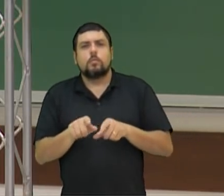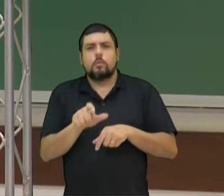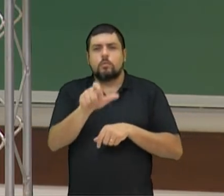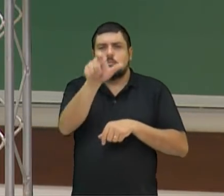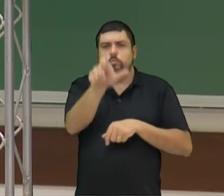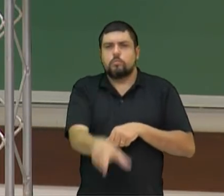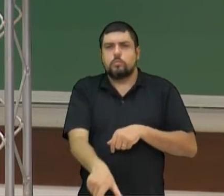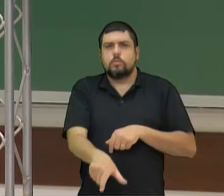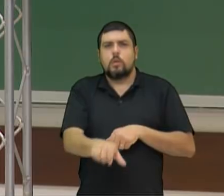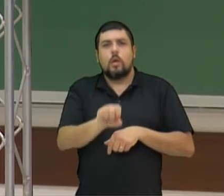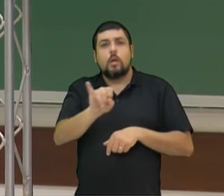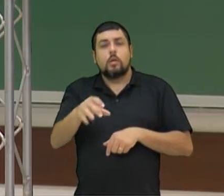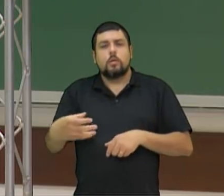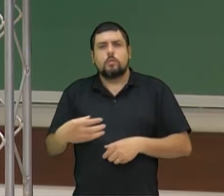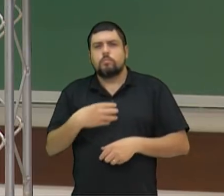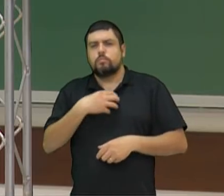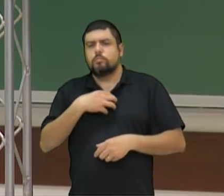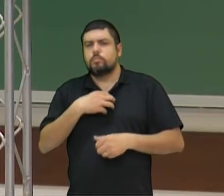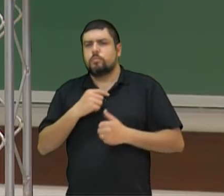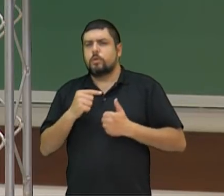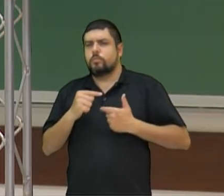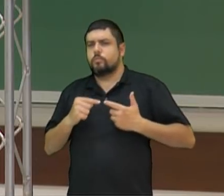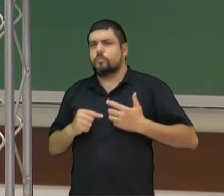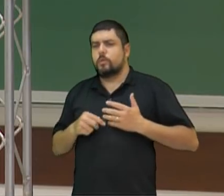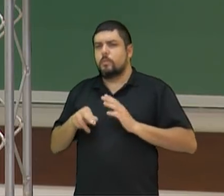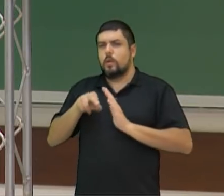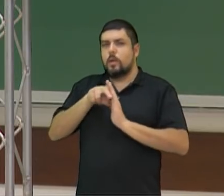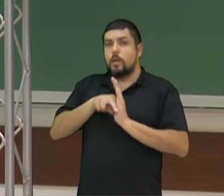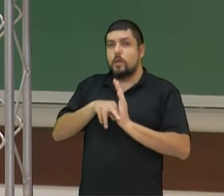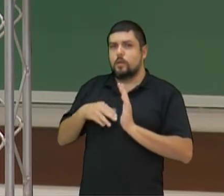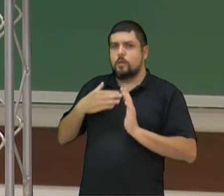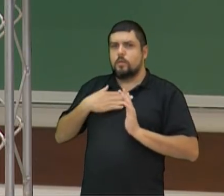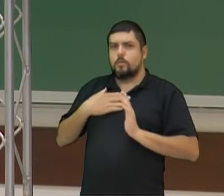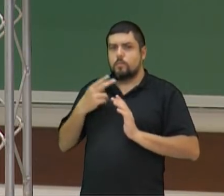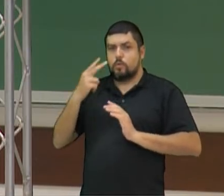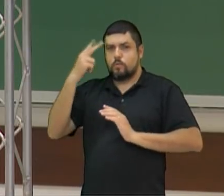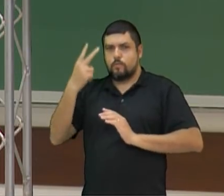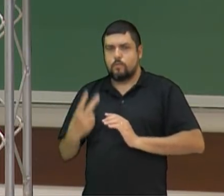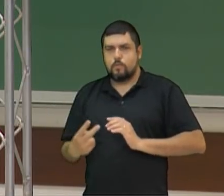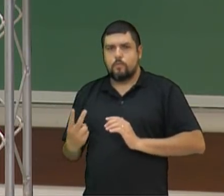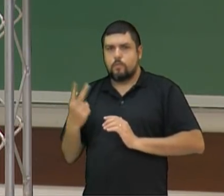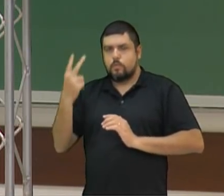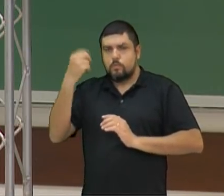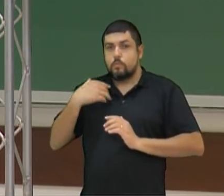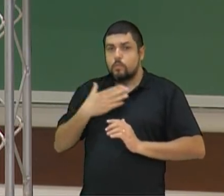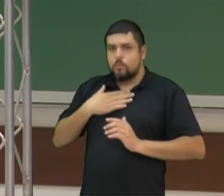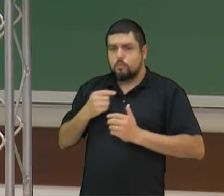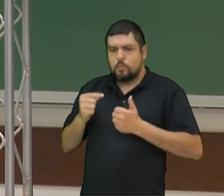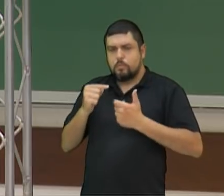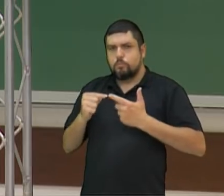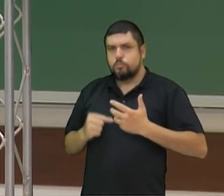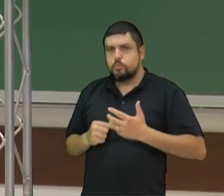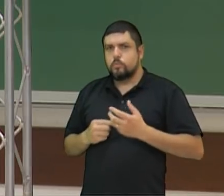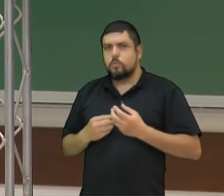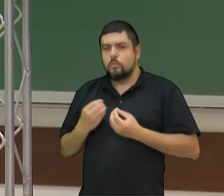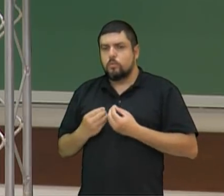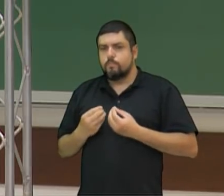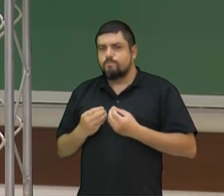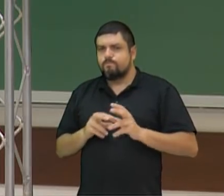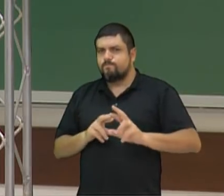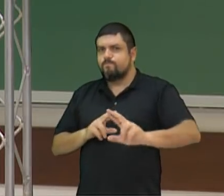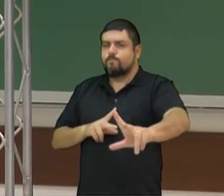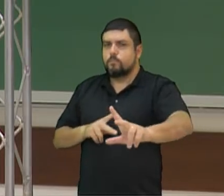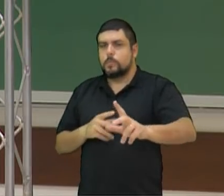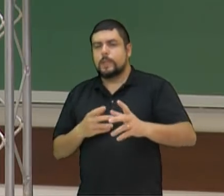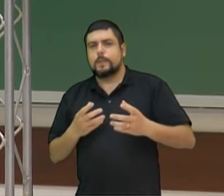sente que de alguma forma contraria os seus princípios, os seus valores. Como que a gente vai fazer a prática da convivência aceitando